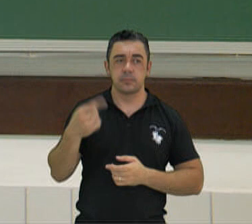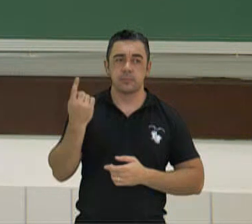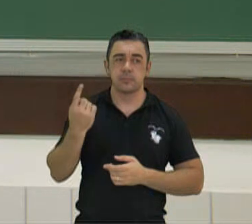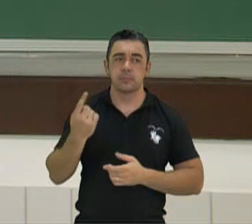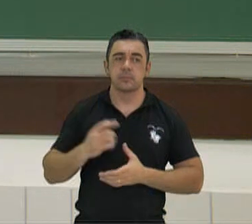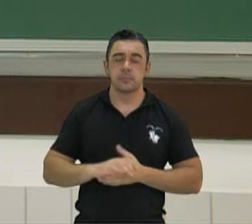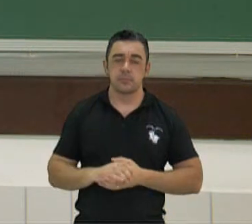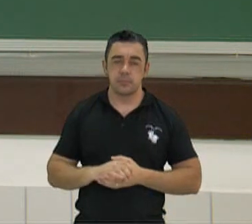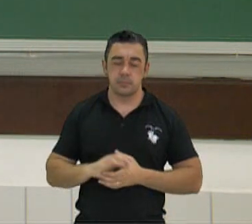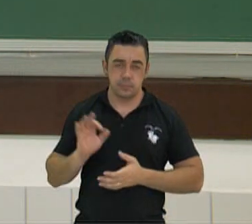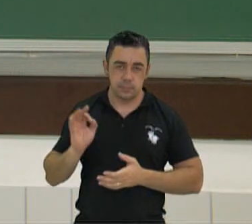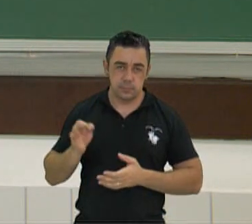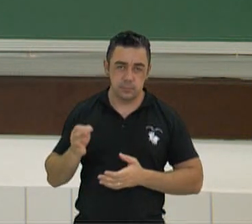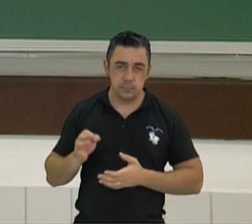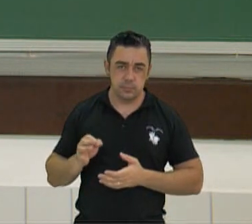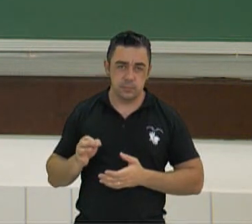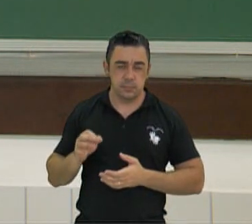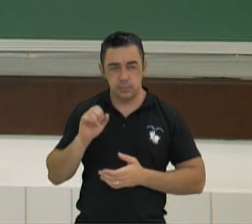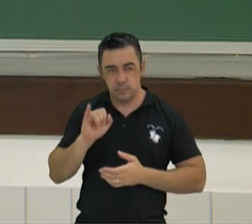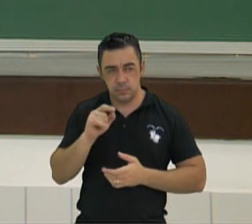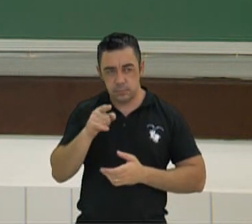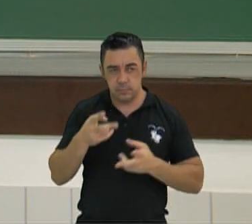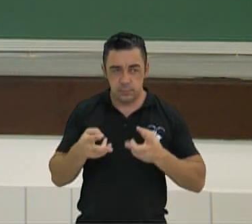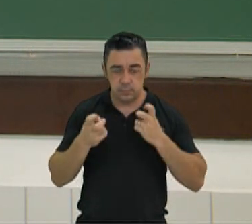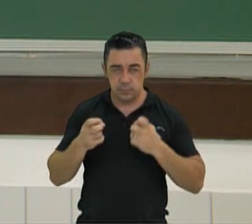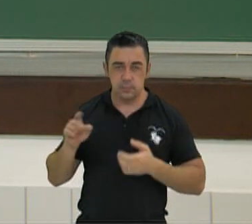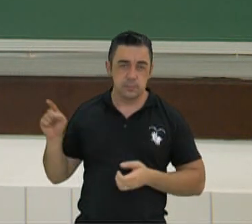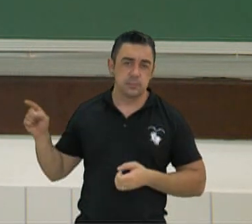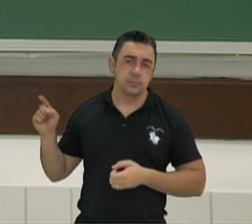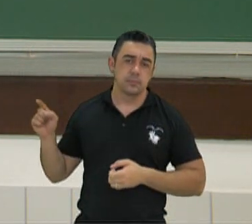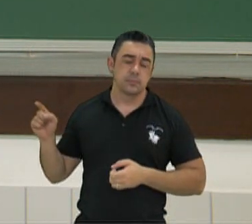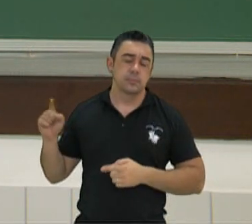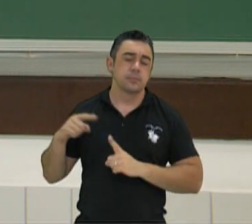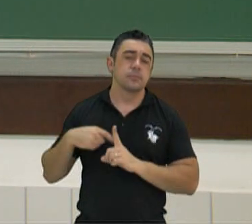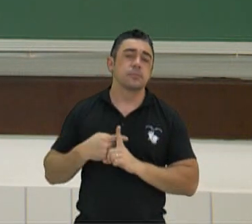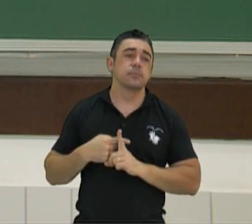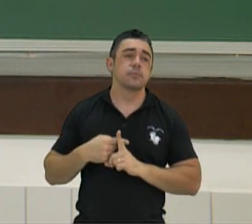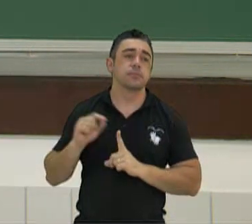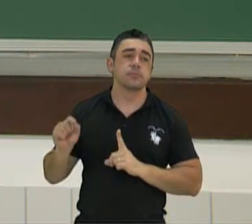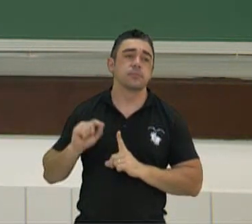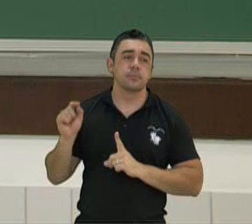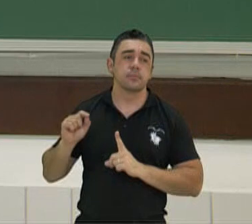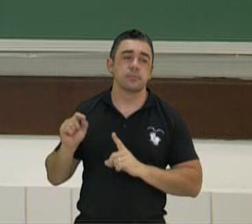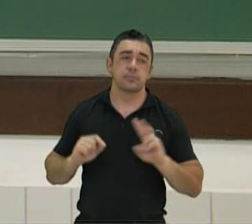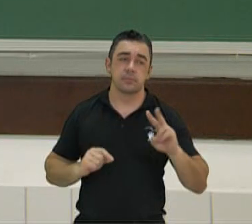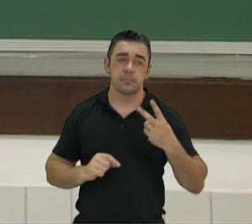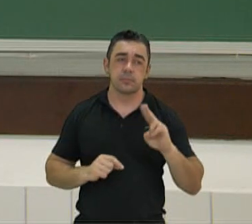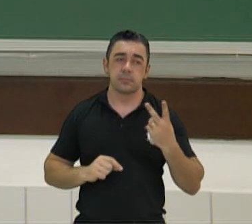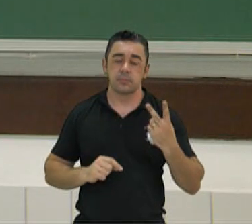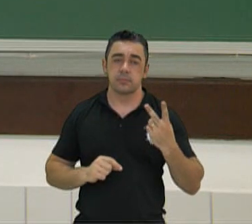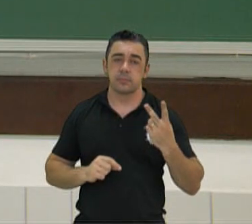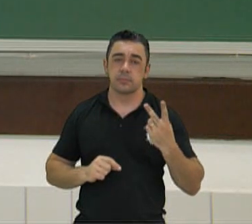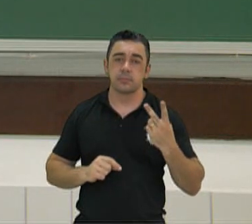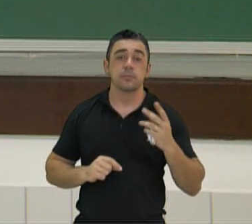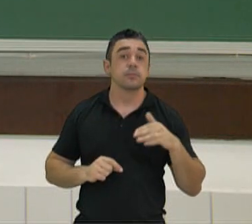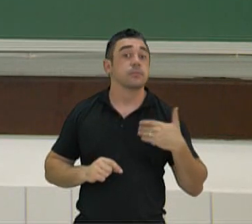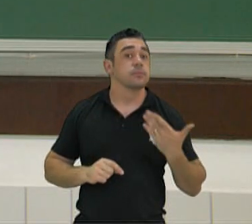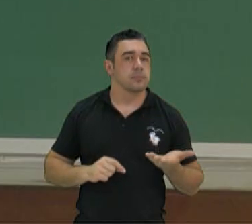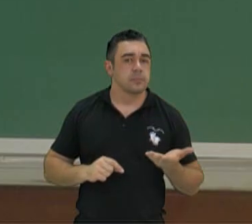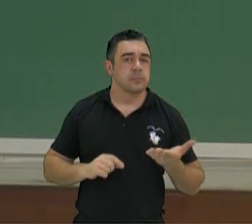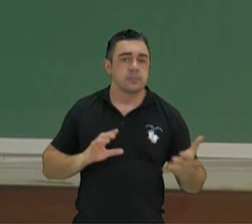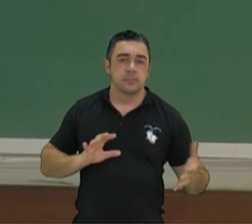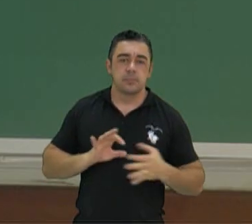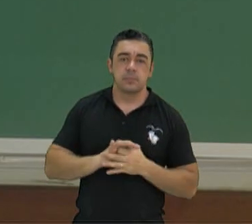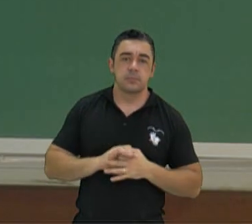carbono é menos 1. Se você olhar aqui para essa molécula, quem é positivo? O hidrogênio. E o positivo vai querer